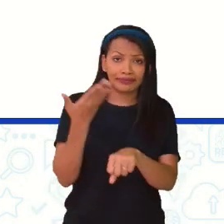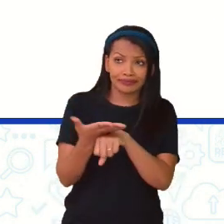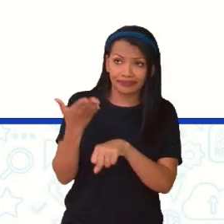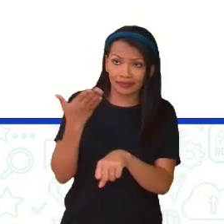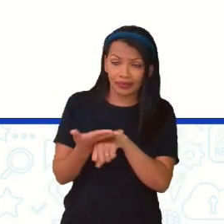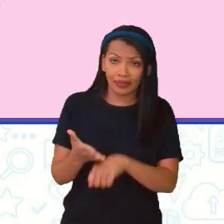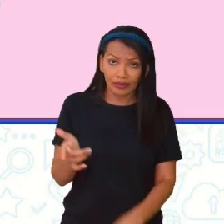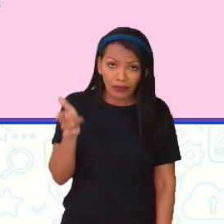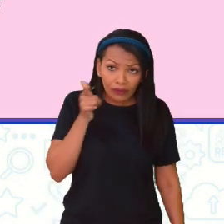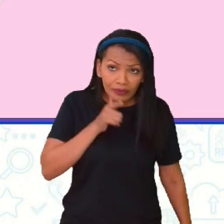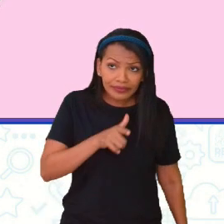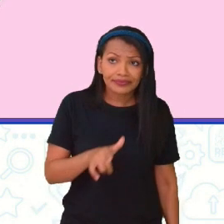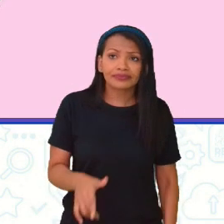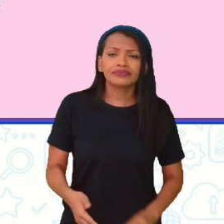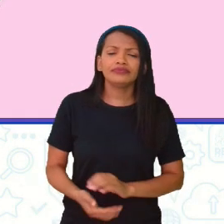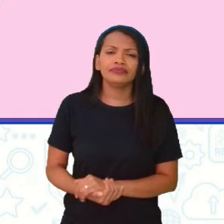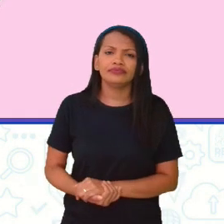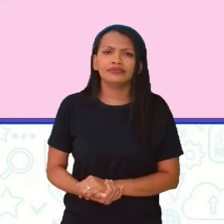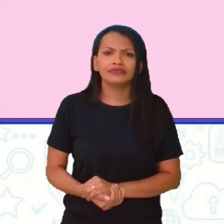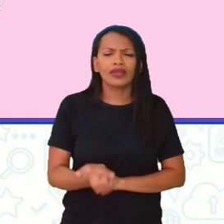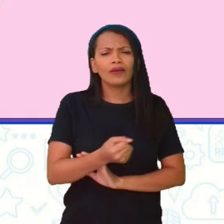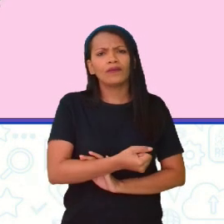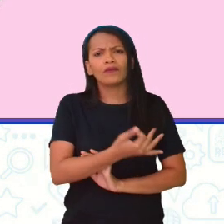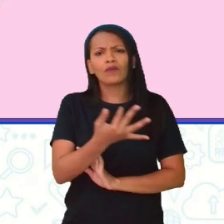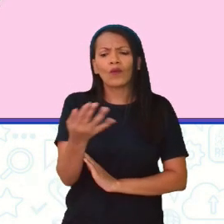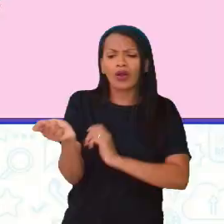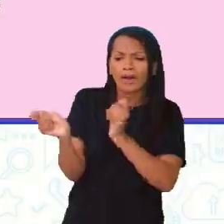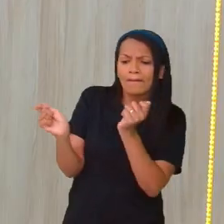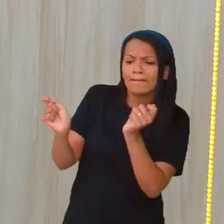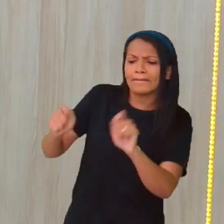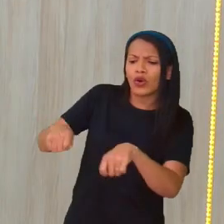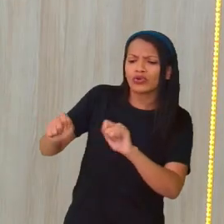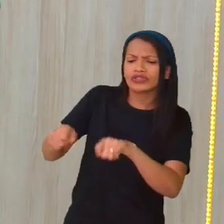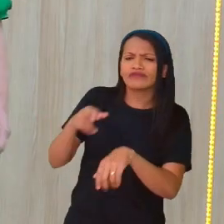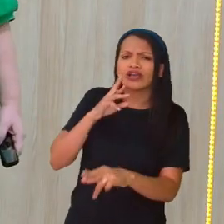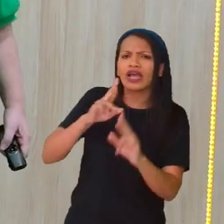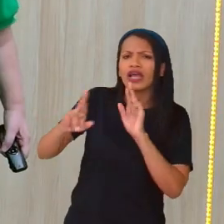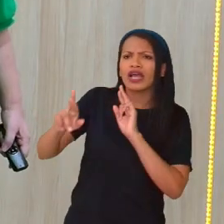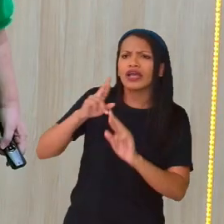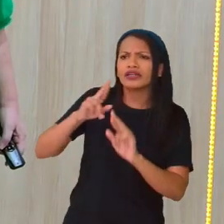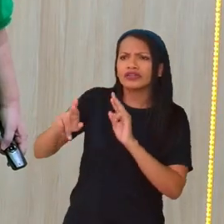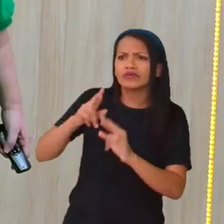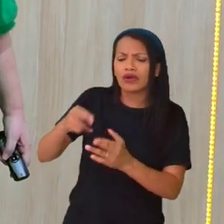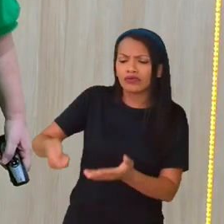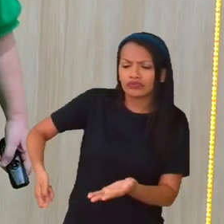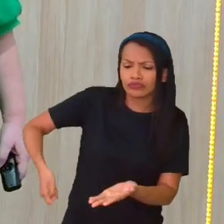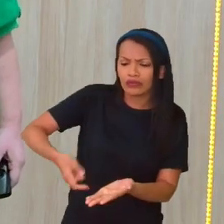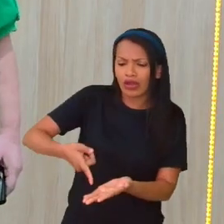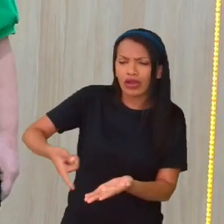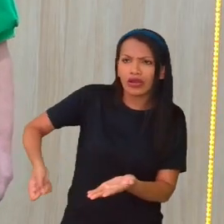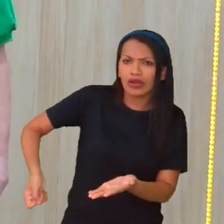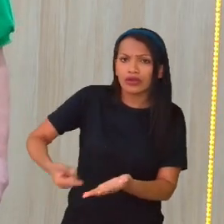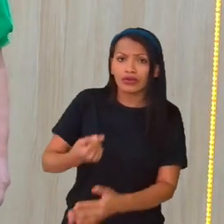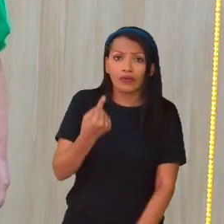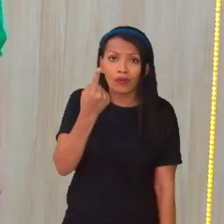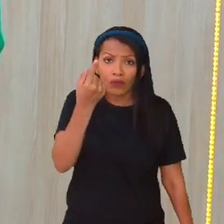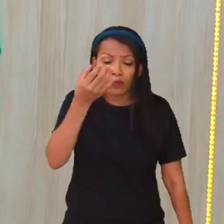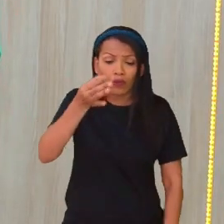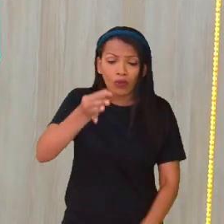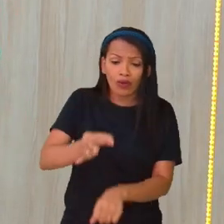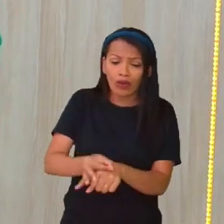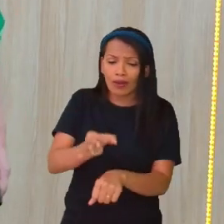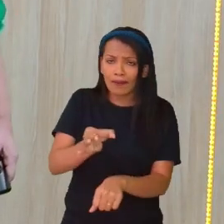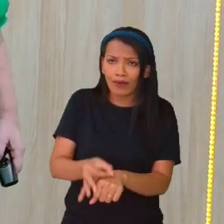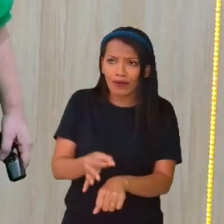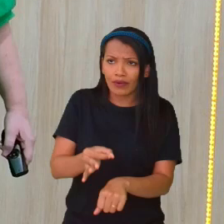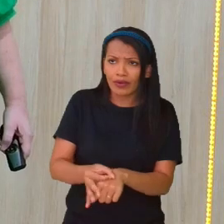Será que dá? Quais são os possíveis resultados do lançamento de uma moeda